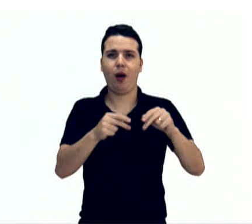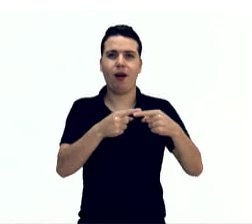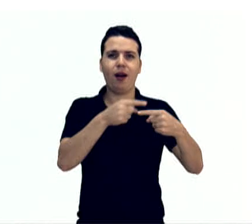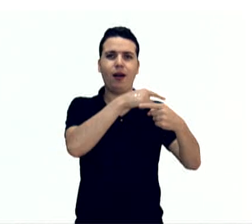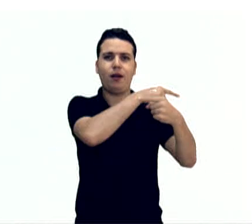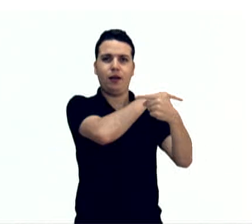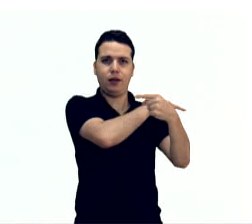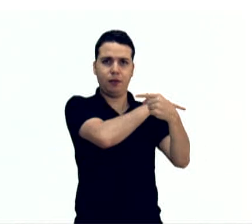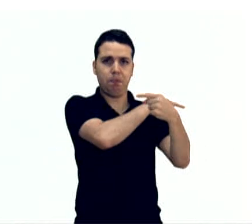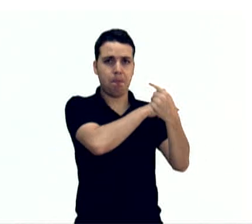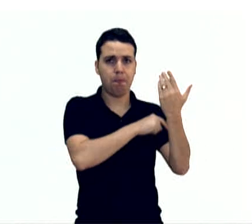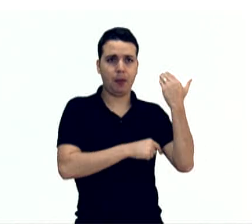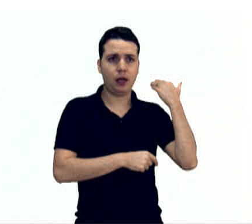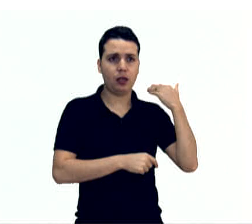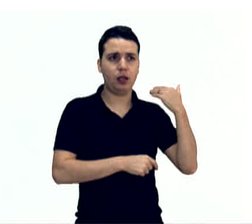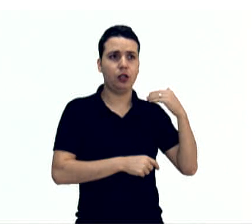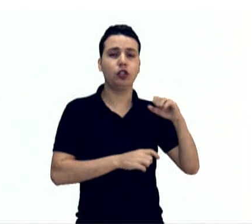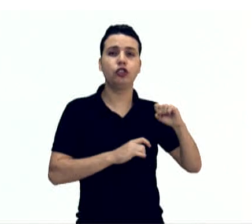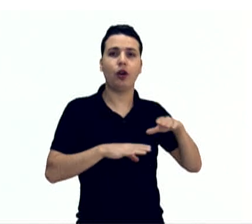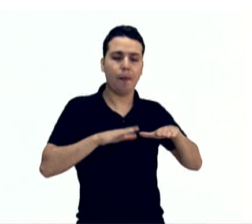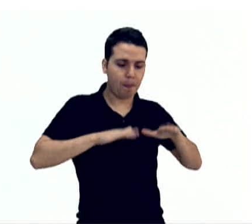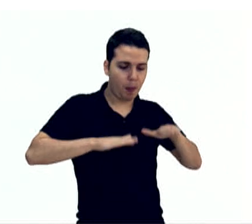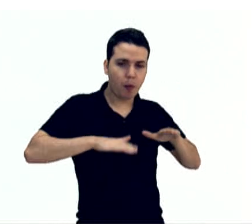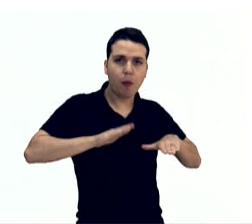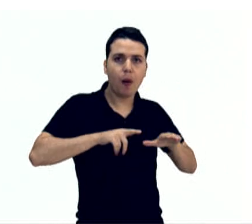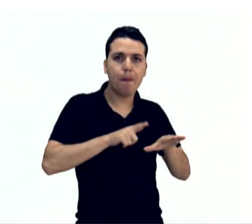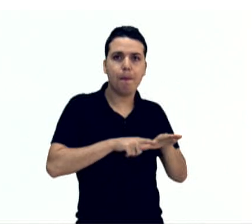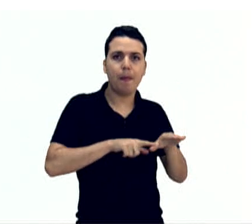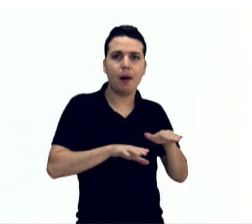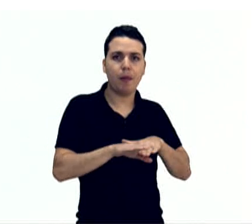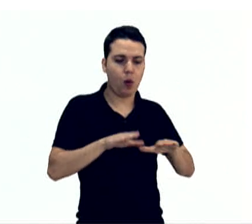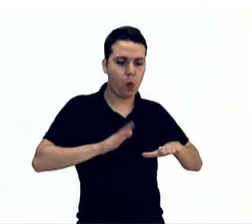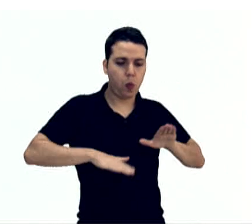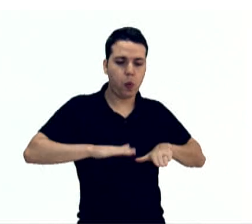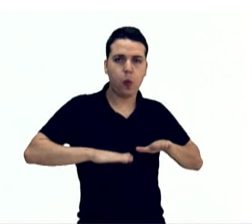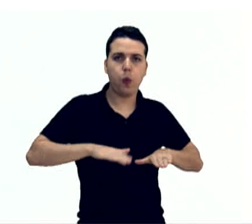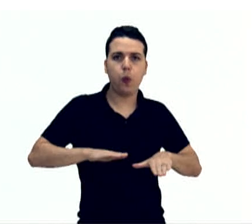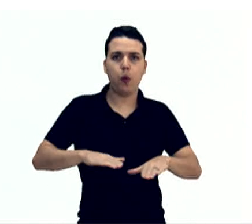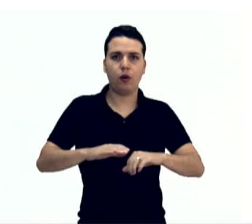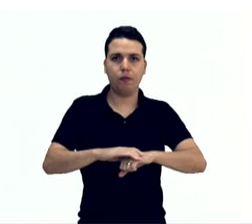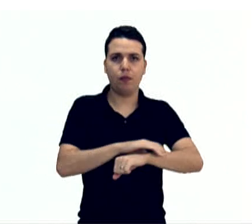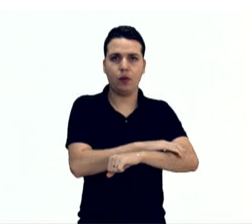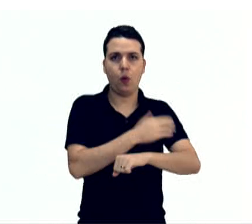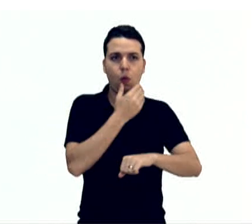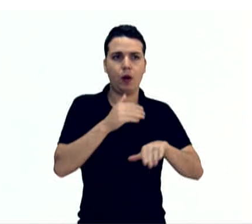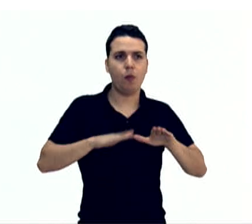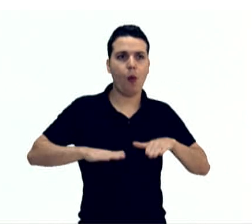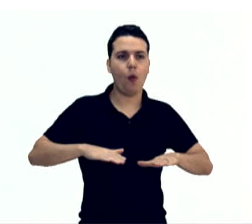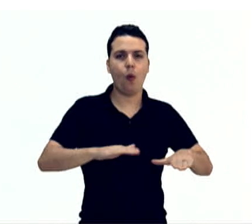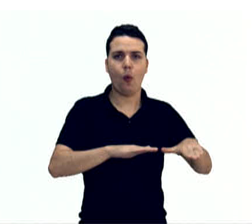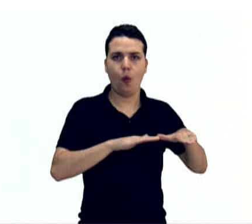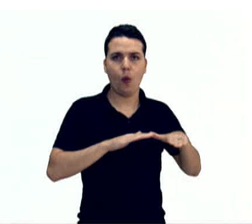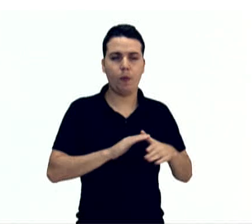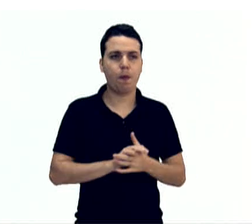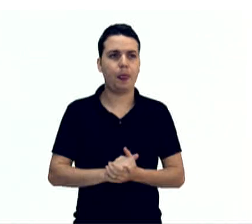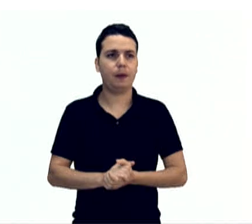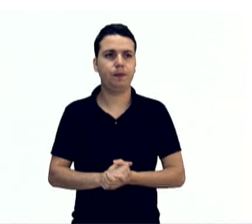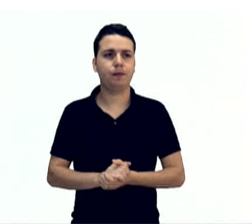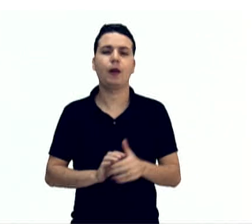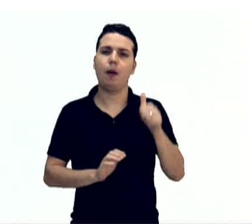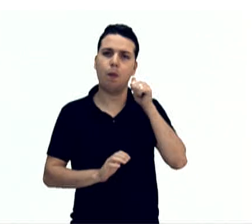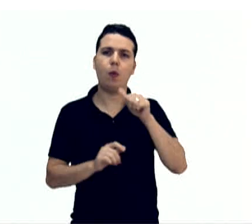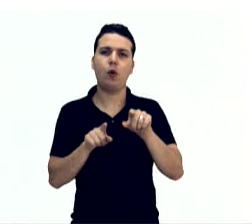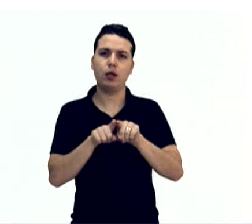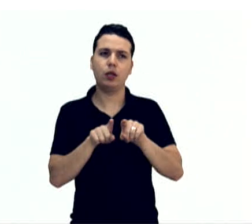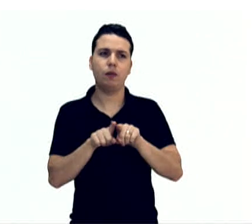se ele teve a sua origem, ele era no sapateio mesmo, batendo o salto da bota do rapaz, tá? A moça também,